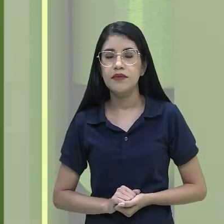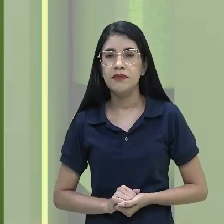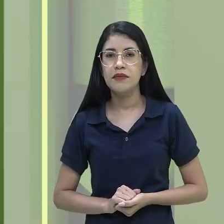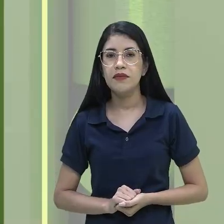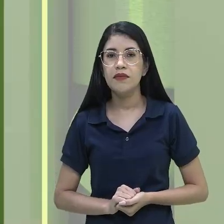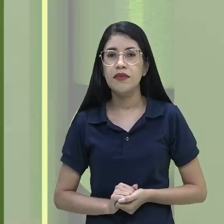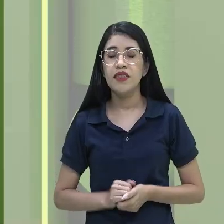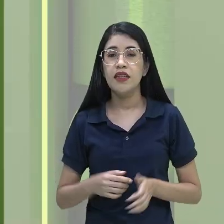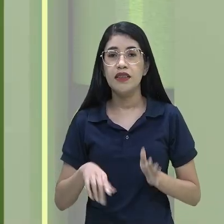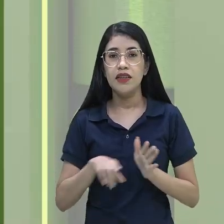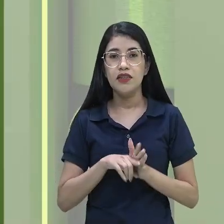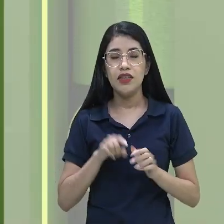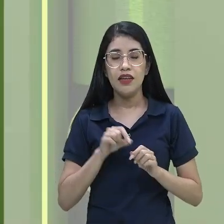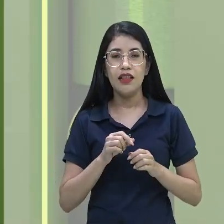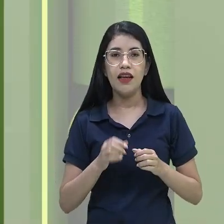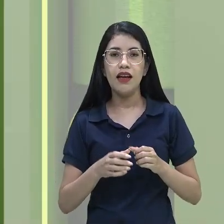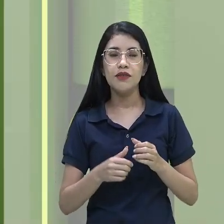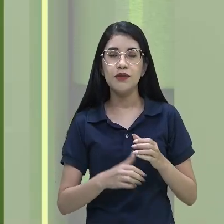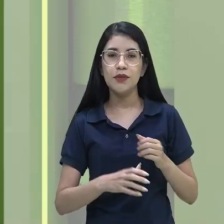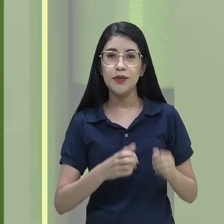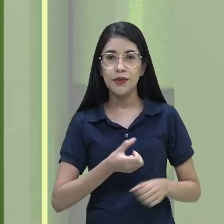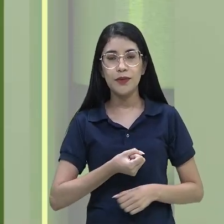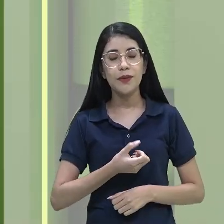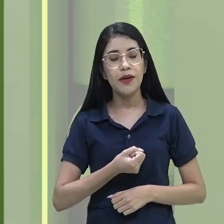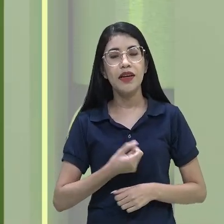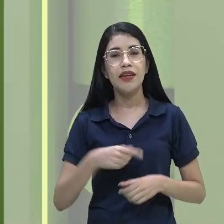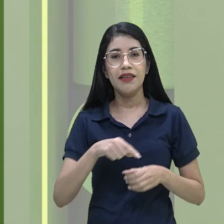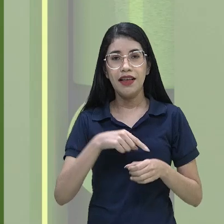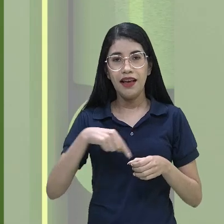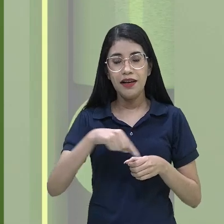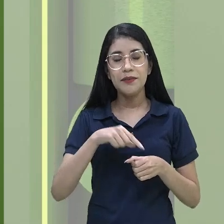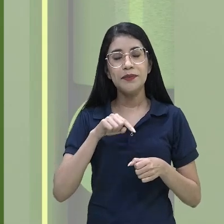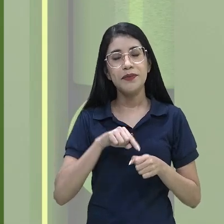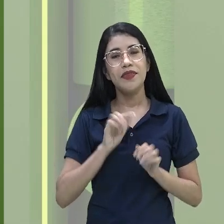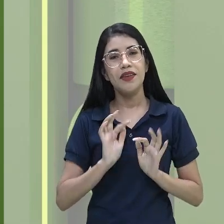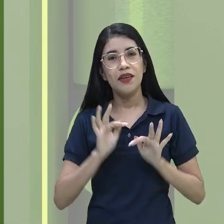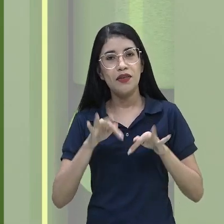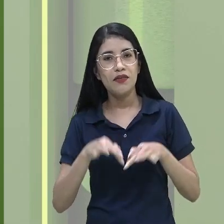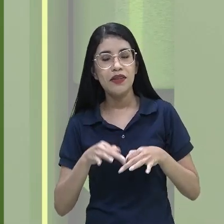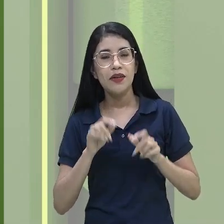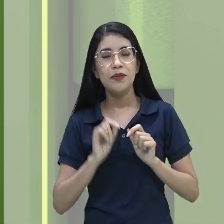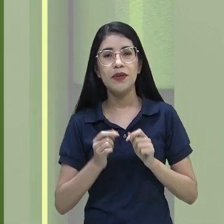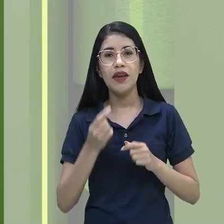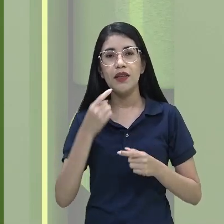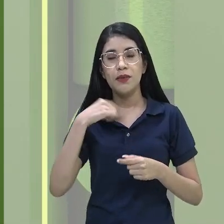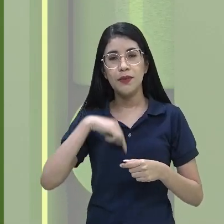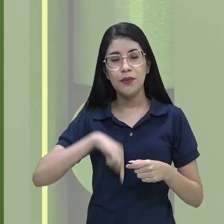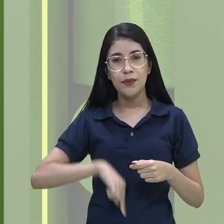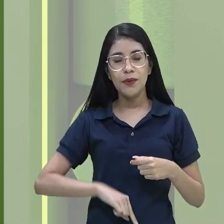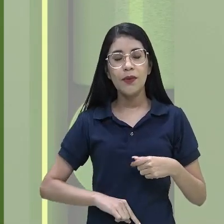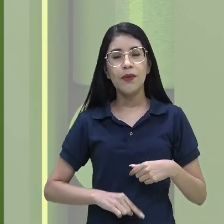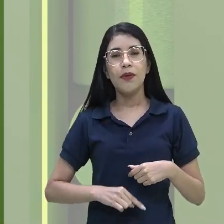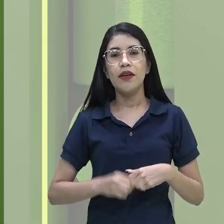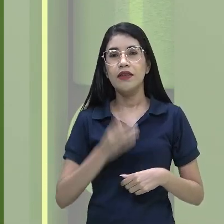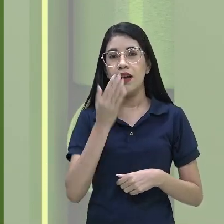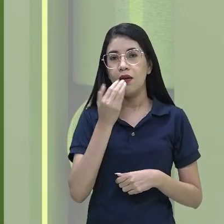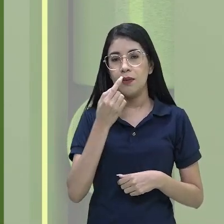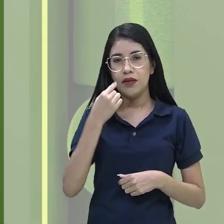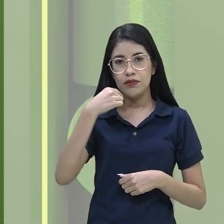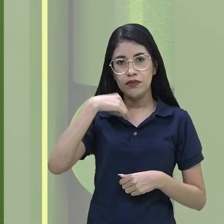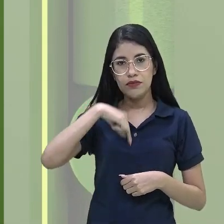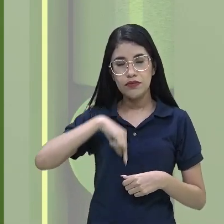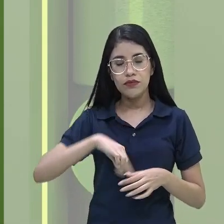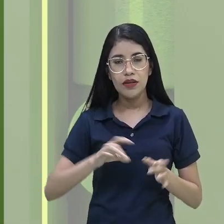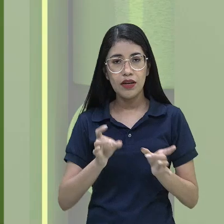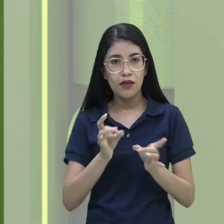até chegar no reto, até chegar naquela porção final, né, no ânus, onde completa,